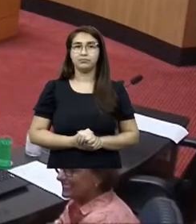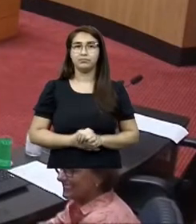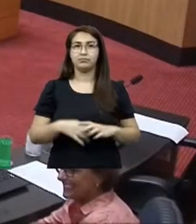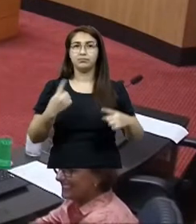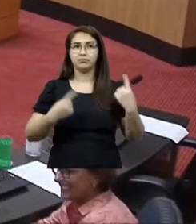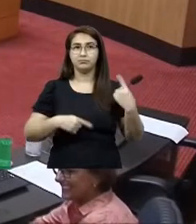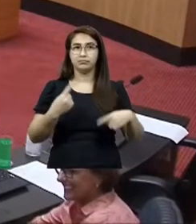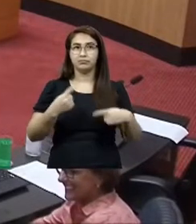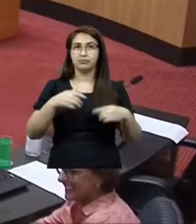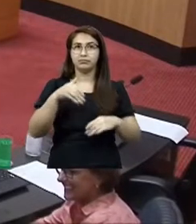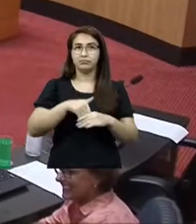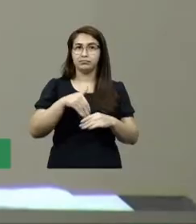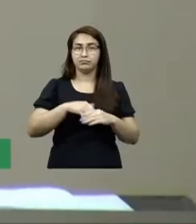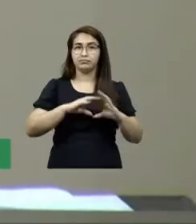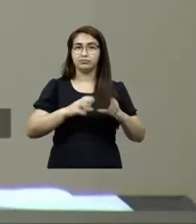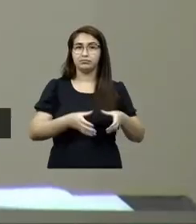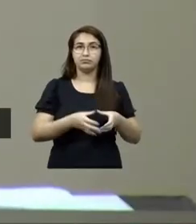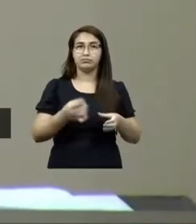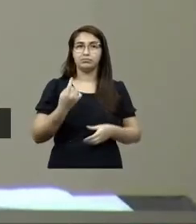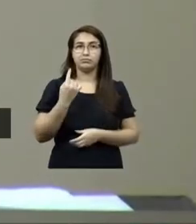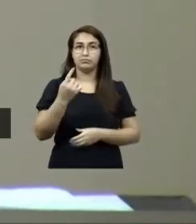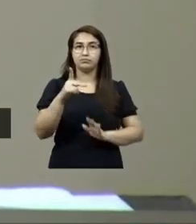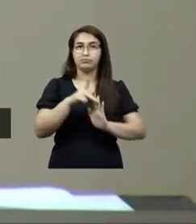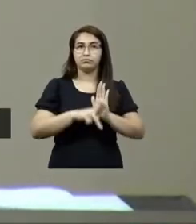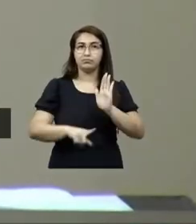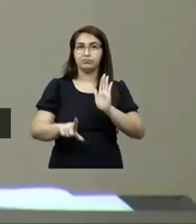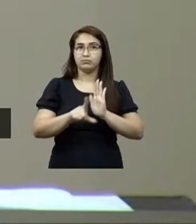Discussão e votação em primeiro turno, projeto de lei